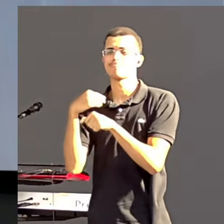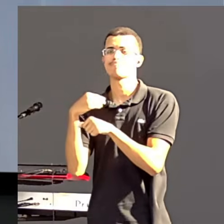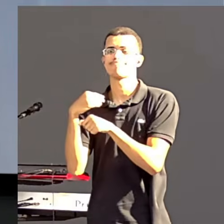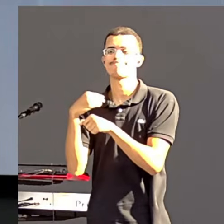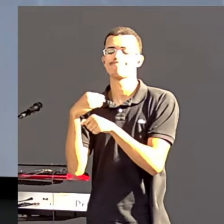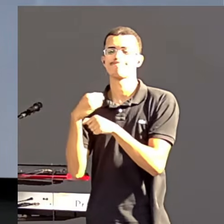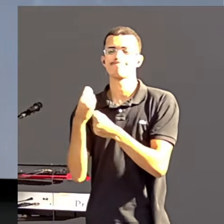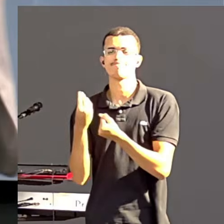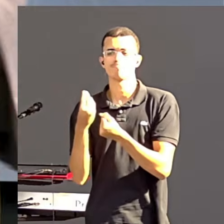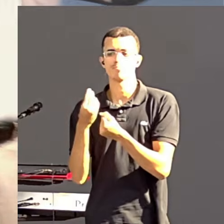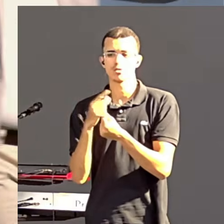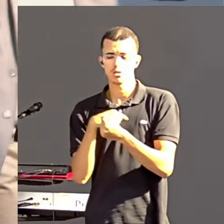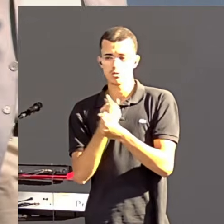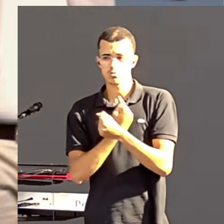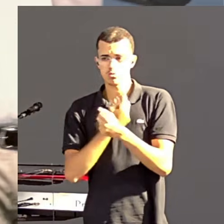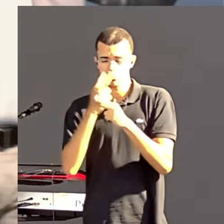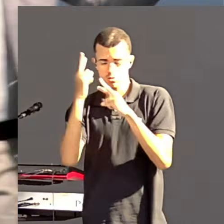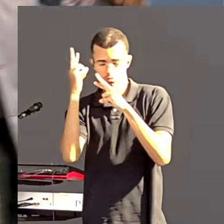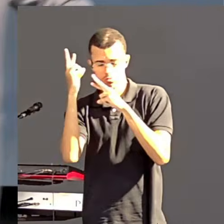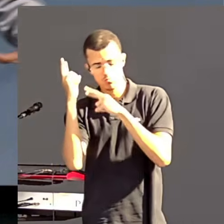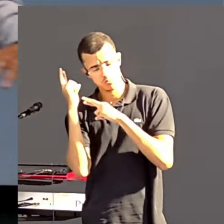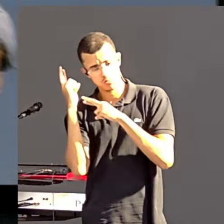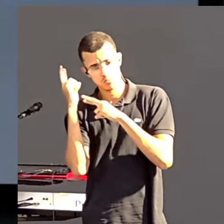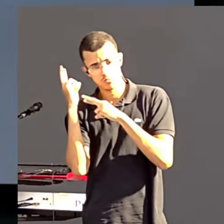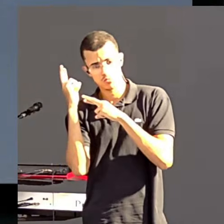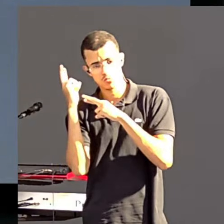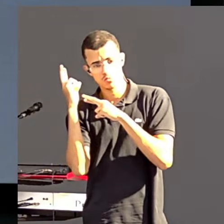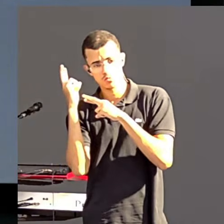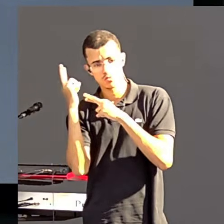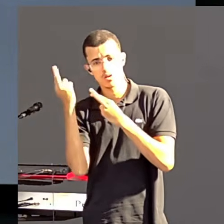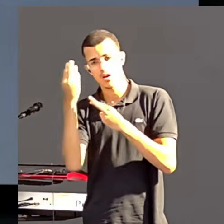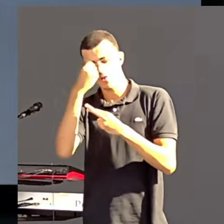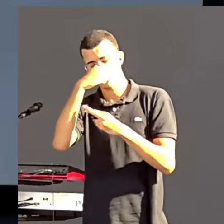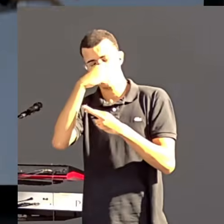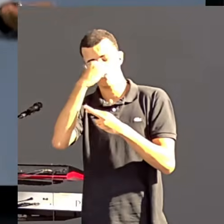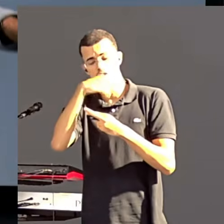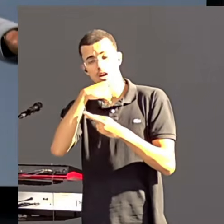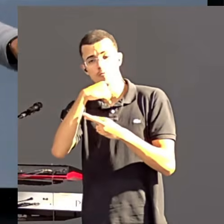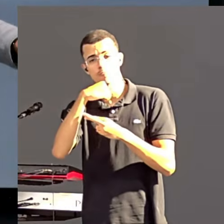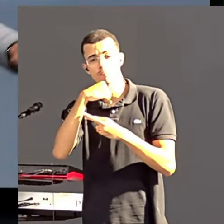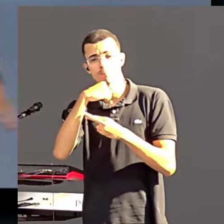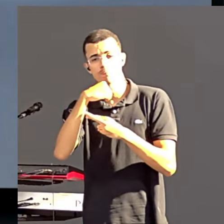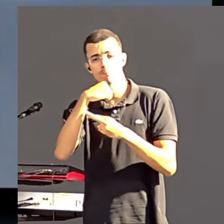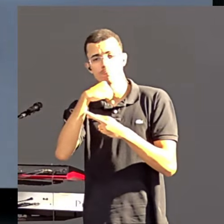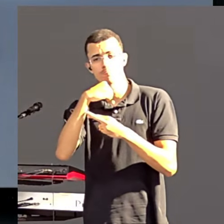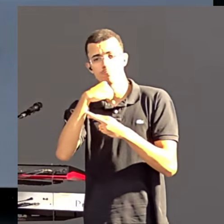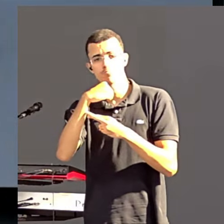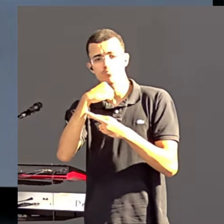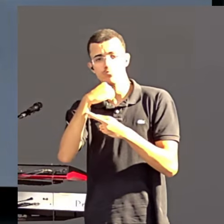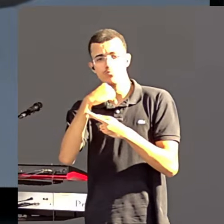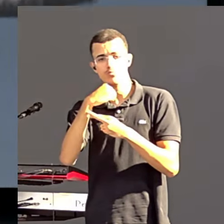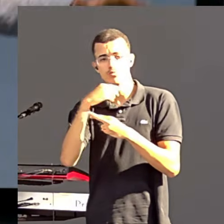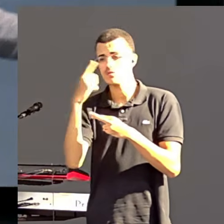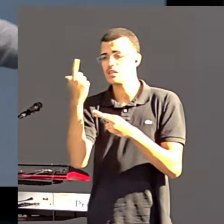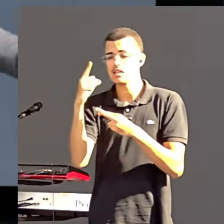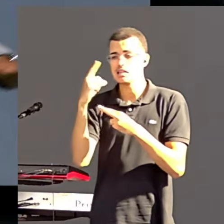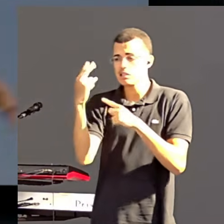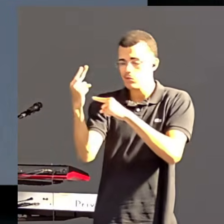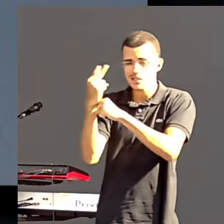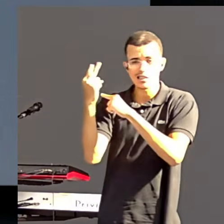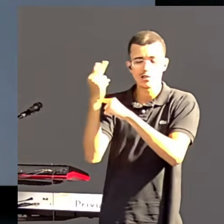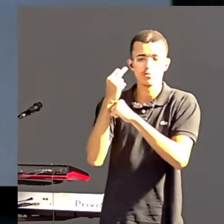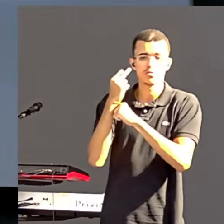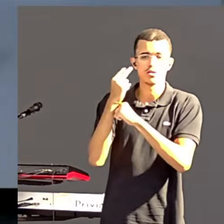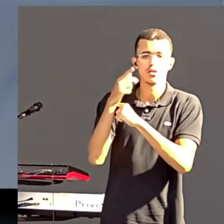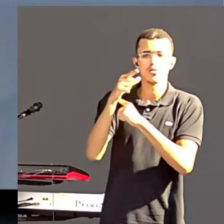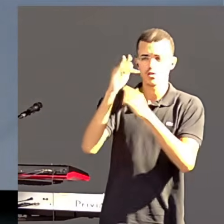guarda. Quando a gente está sonolento, a gente baixa a guarda, a gente perde os reflexos, a gente se descuida.